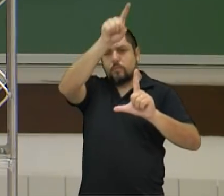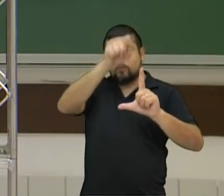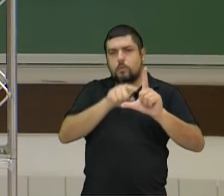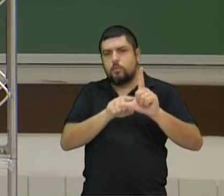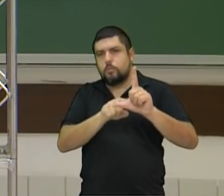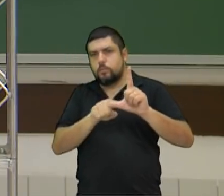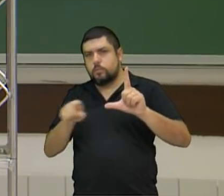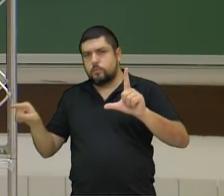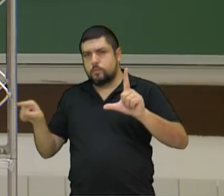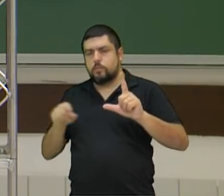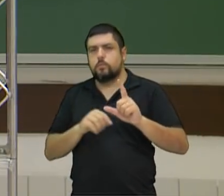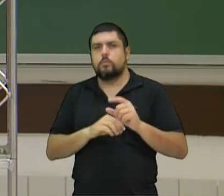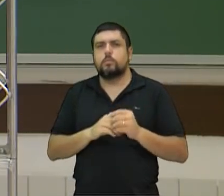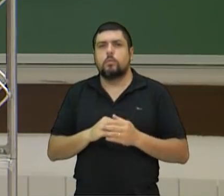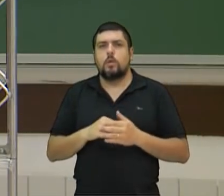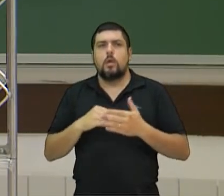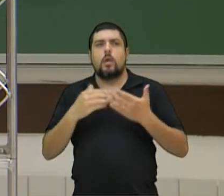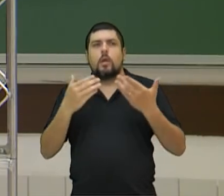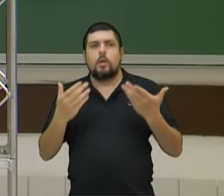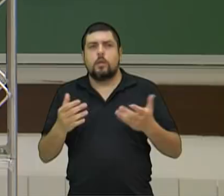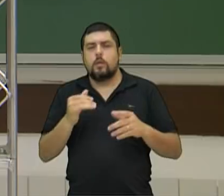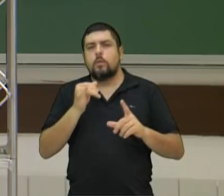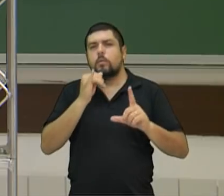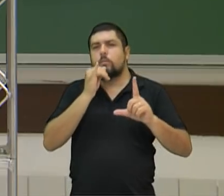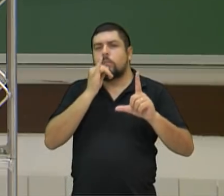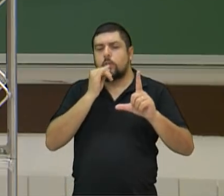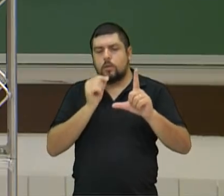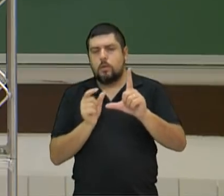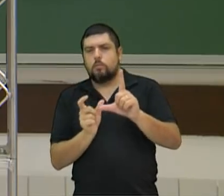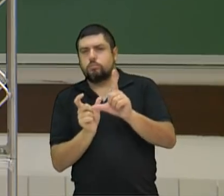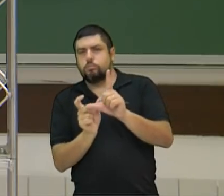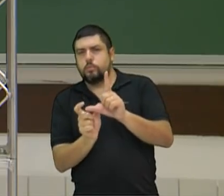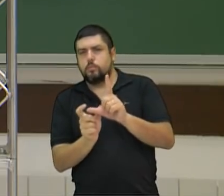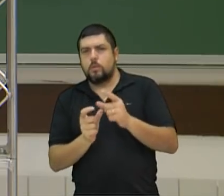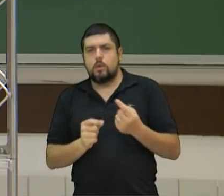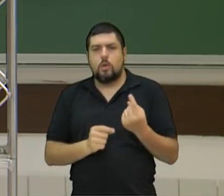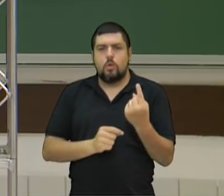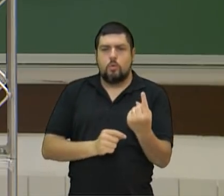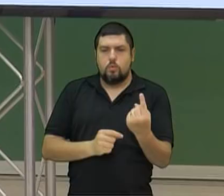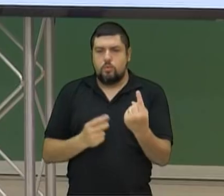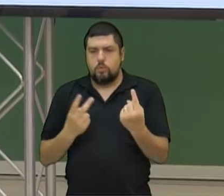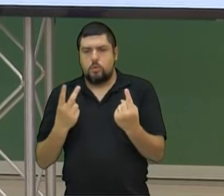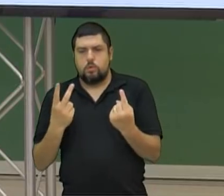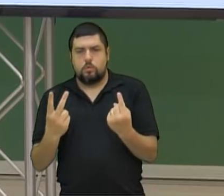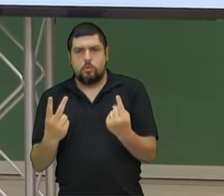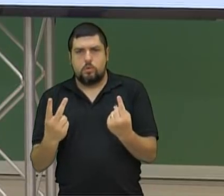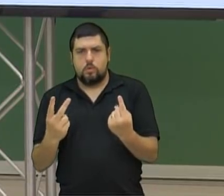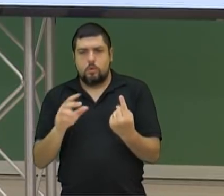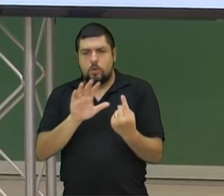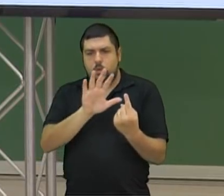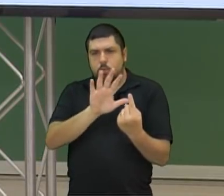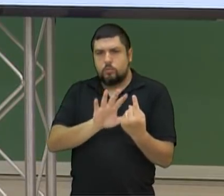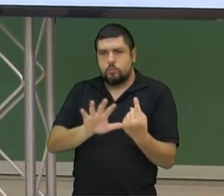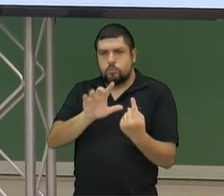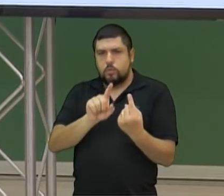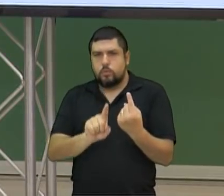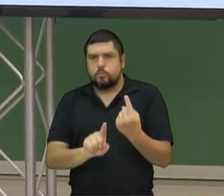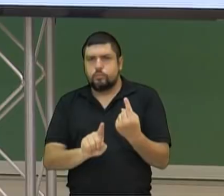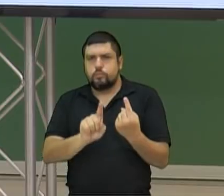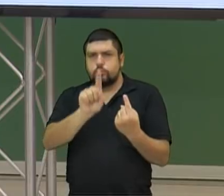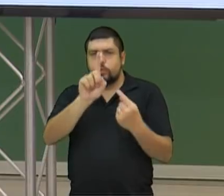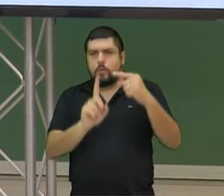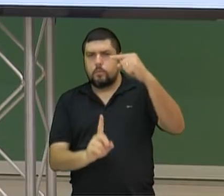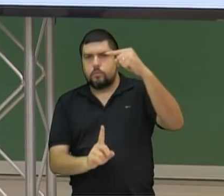Para esse domínio aqui, ó, supondo aqui, ó, entre 1 e 2, eu tenho uma imagem que está aqui entre 1 e 2 lá em cima.